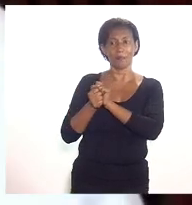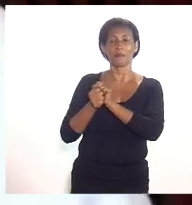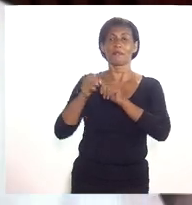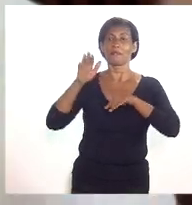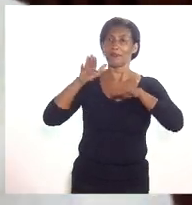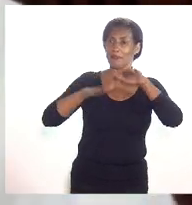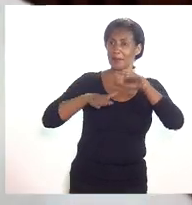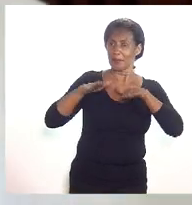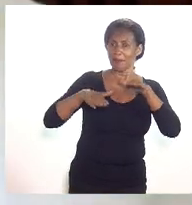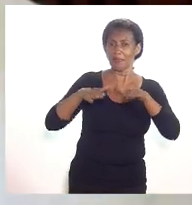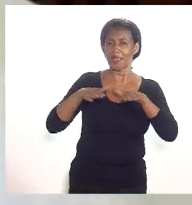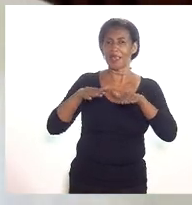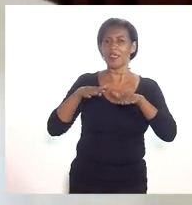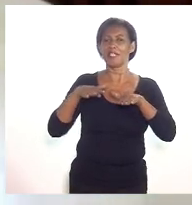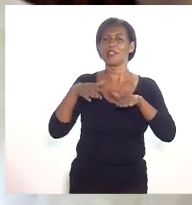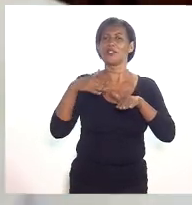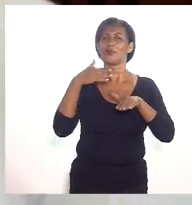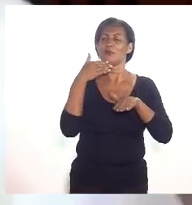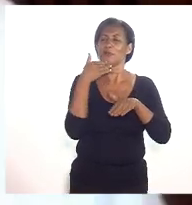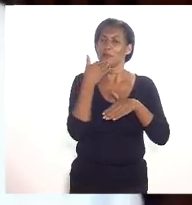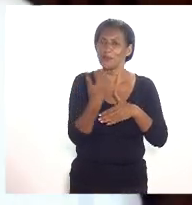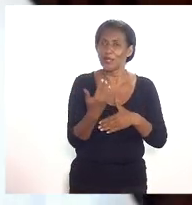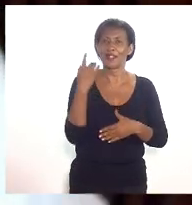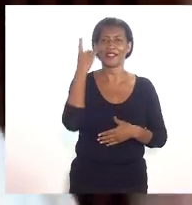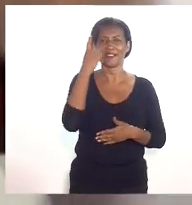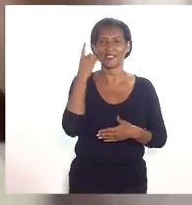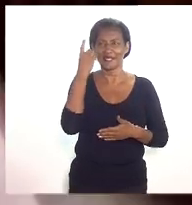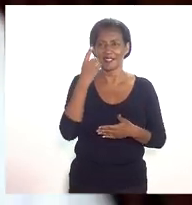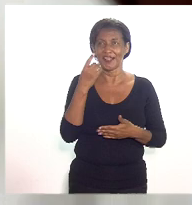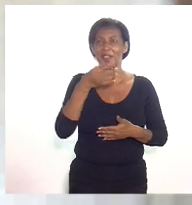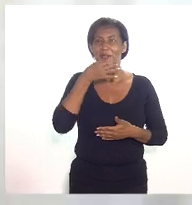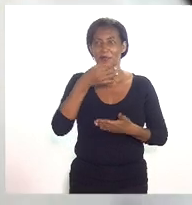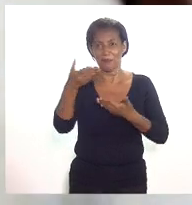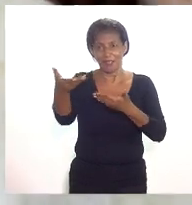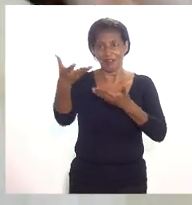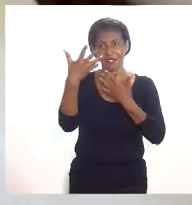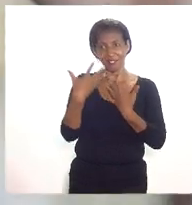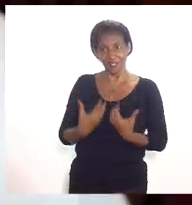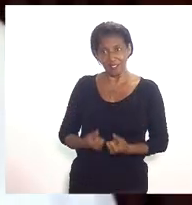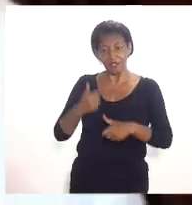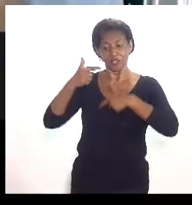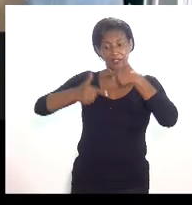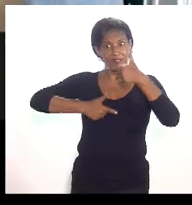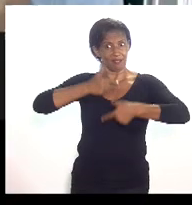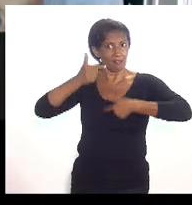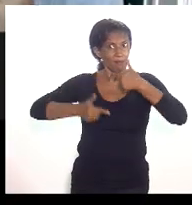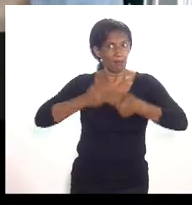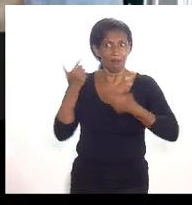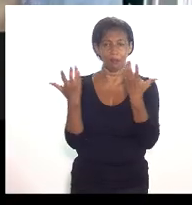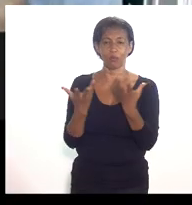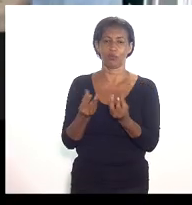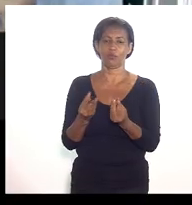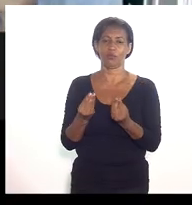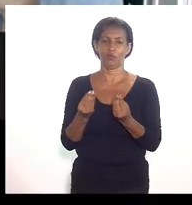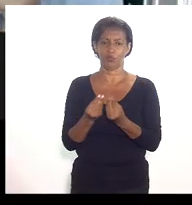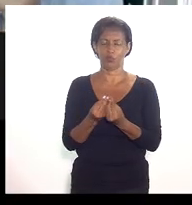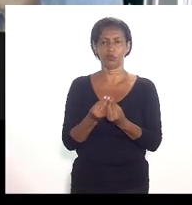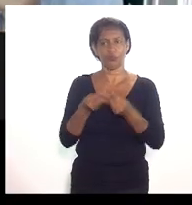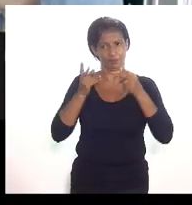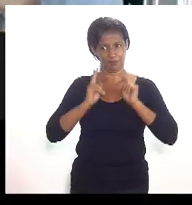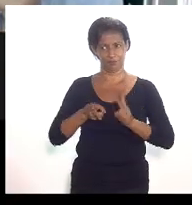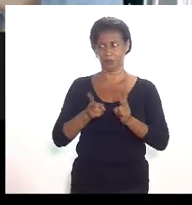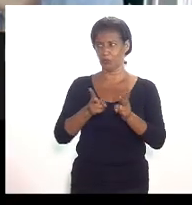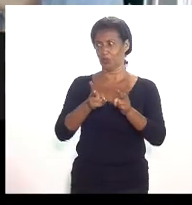o encaminhamento de Vossa Excelência, vamos trabalhar igual uns loucos, porque ainda assim será muito. Então, vamos em frente.